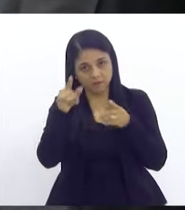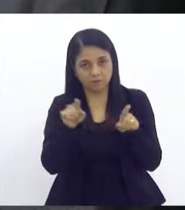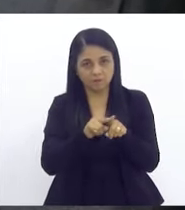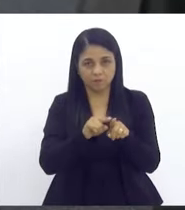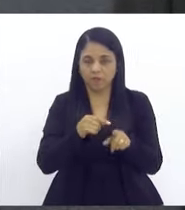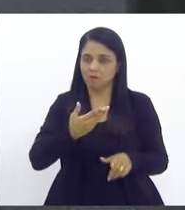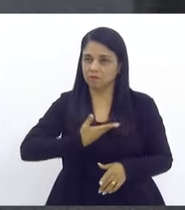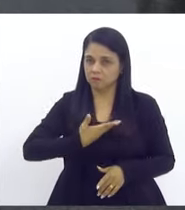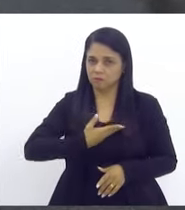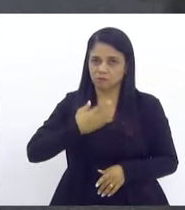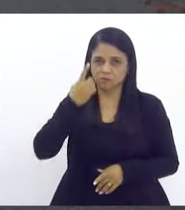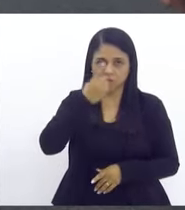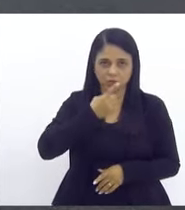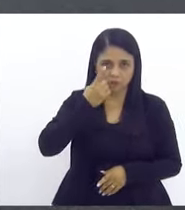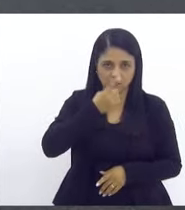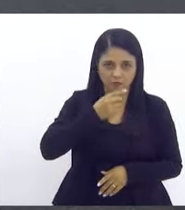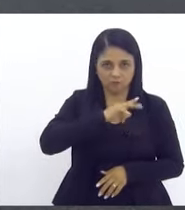companheiros